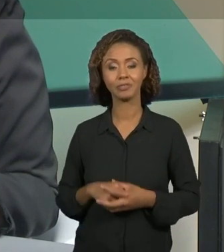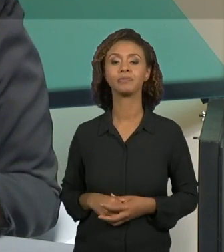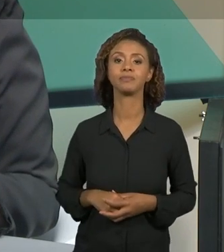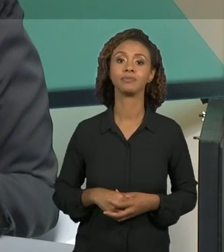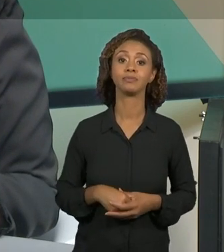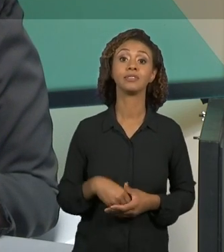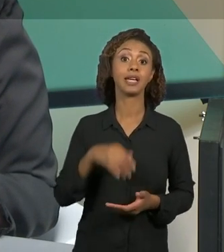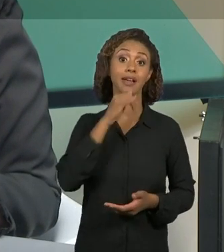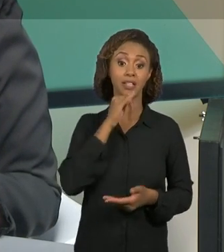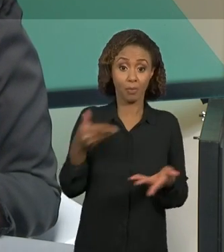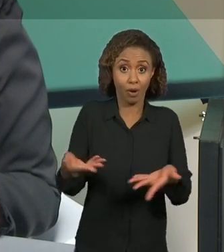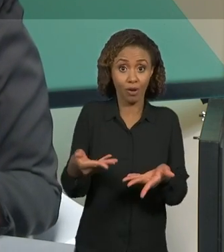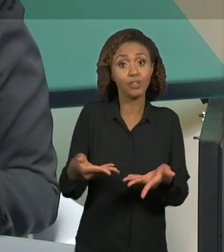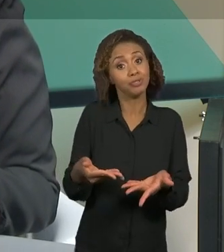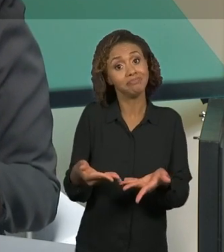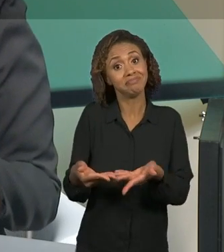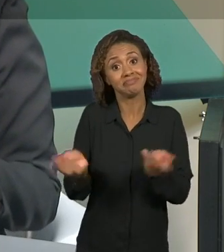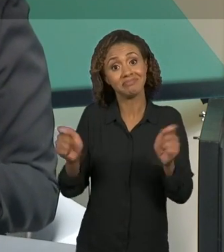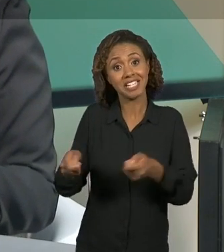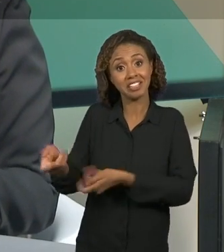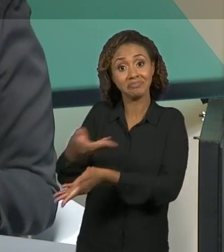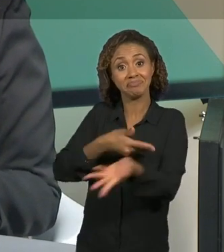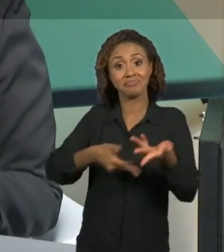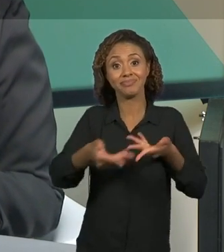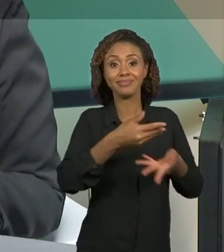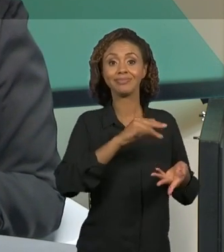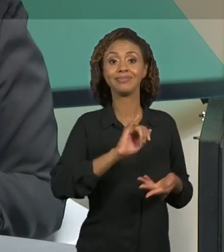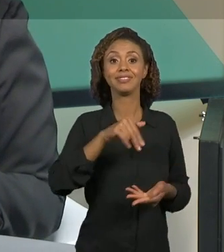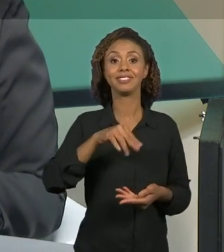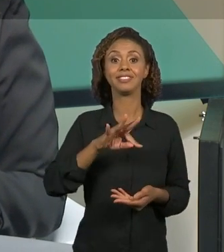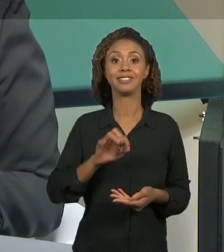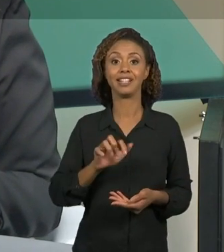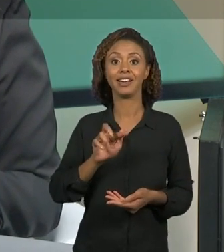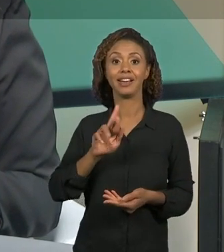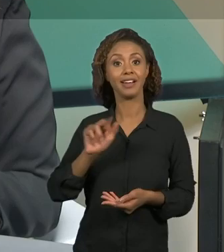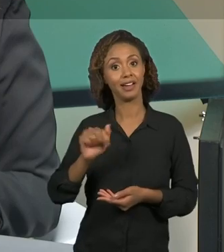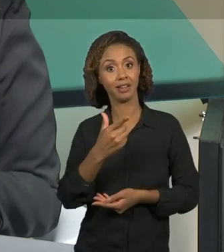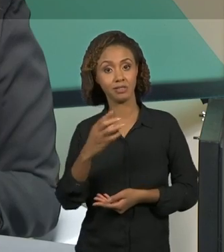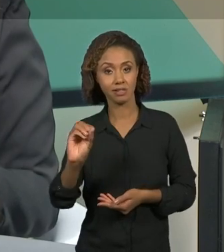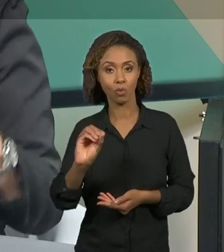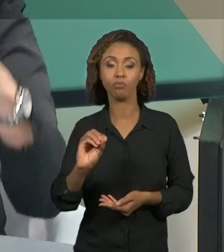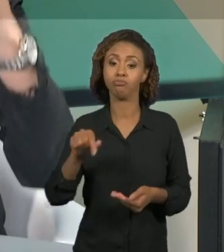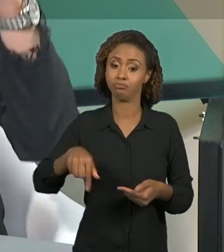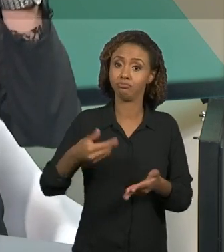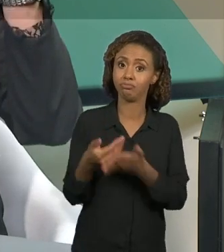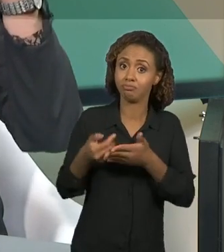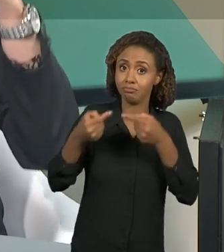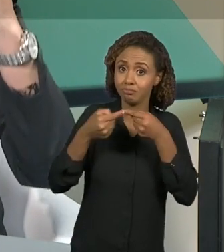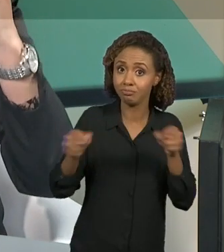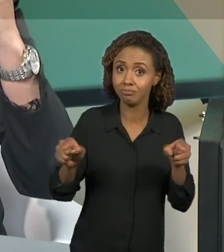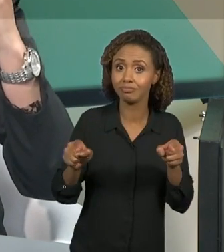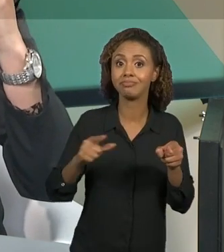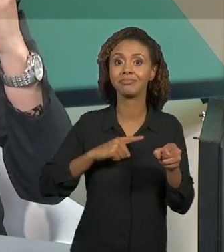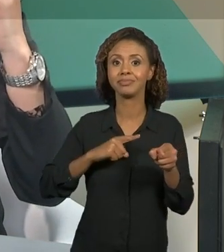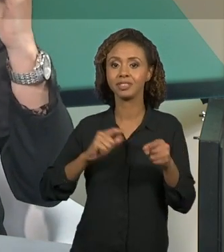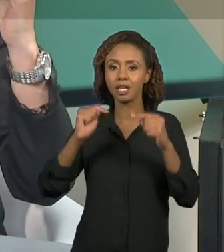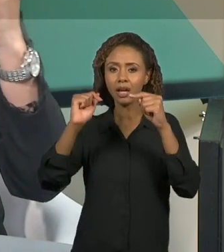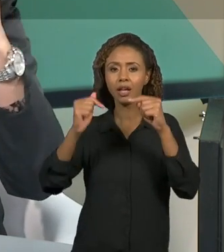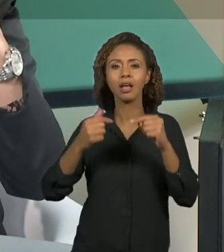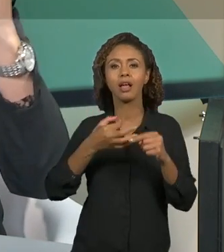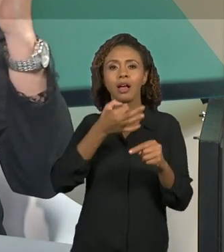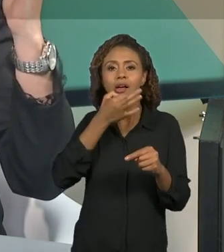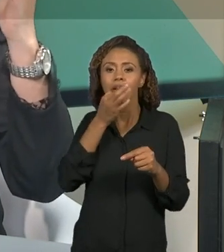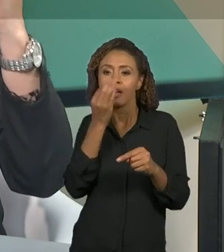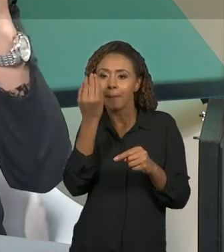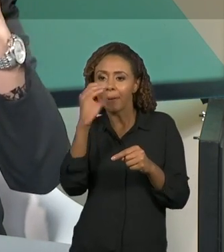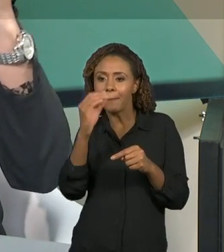momento integração é hoje por incrível que pareça tá nós temos a nossa aula inaugural você de uma certa forma através dos 7 você